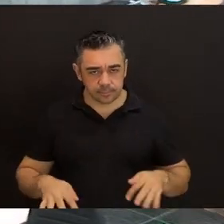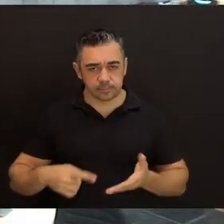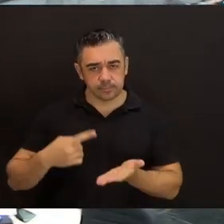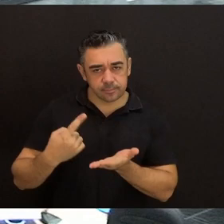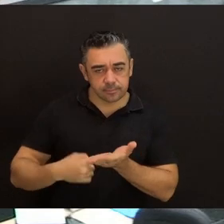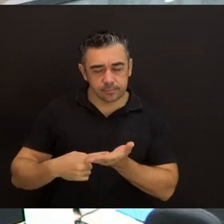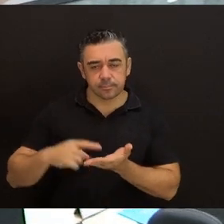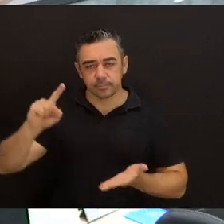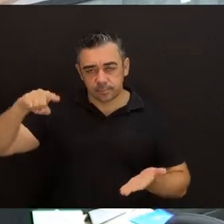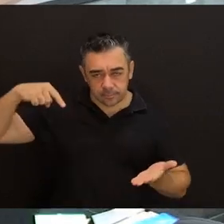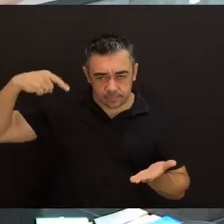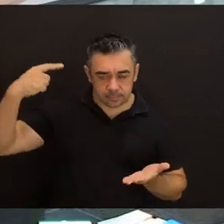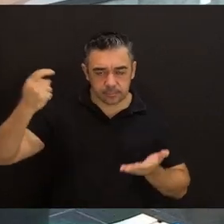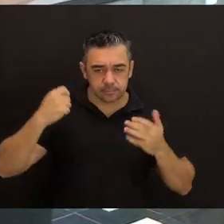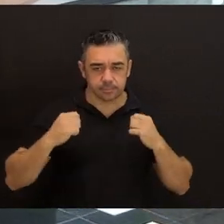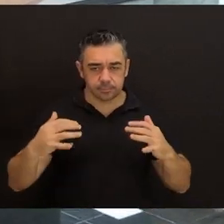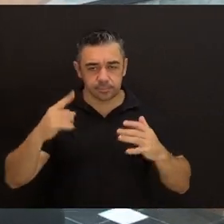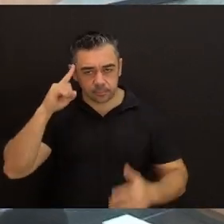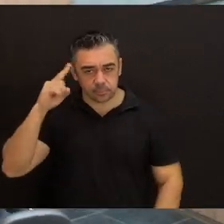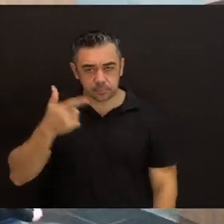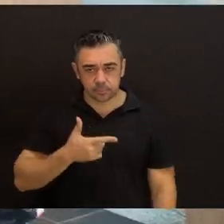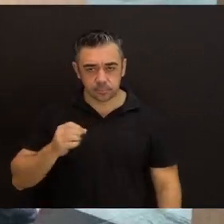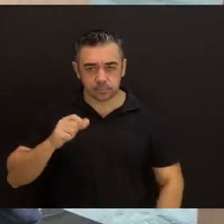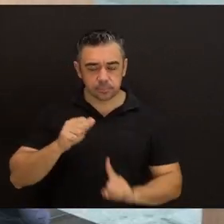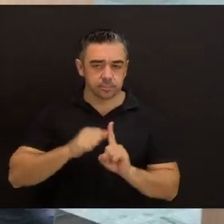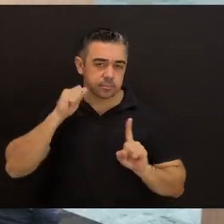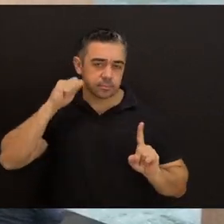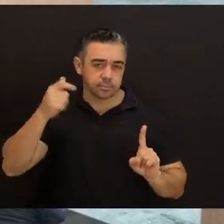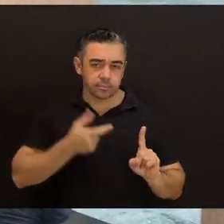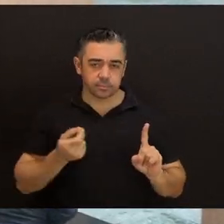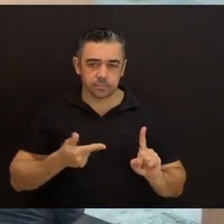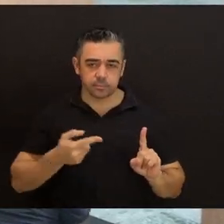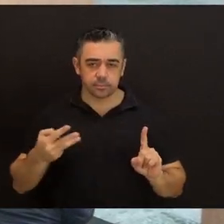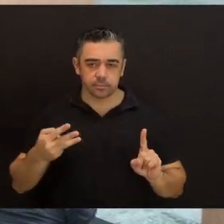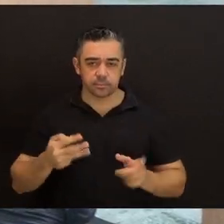convocando a próxima para o dia 20 de Abril de 2023